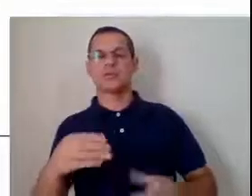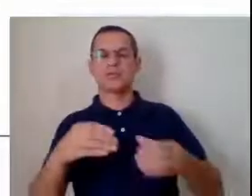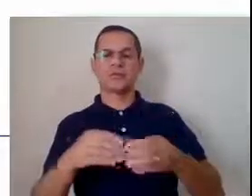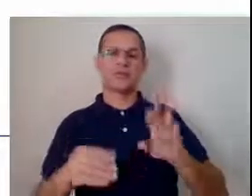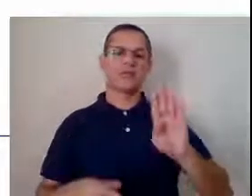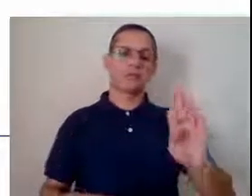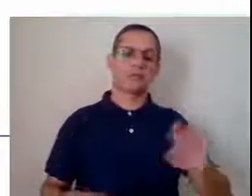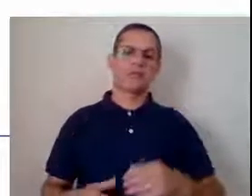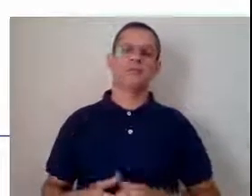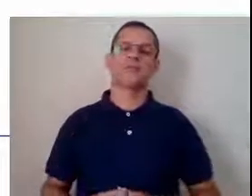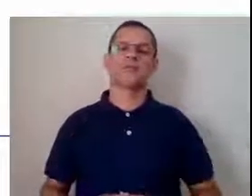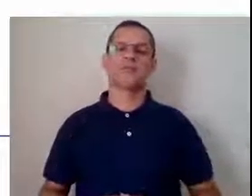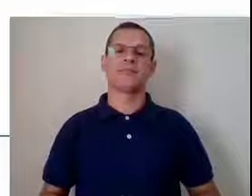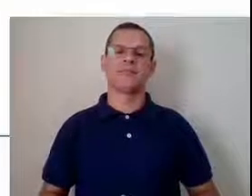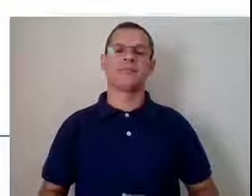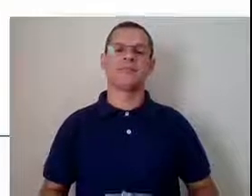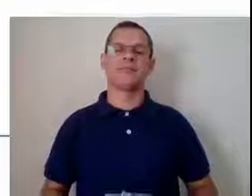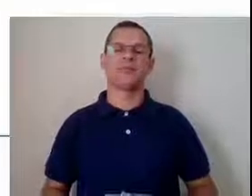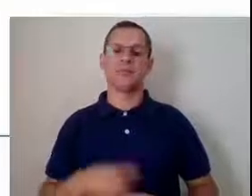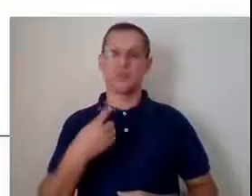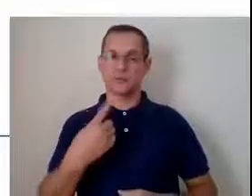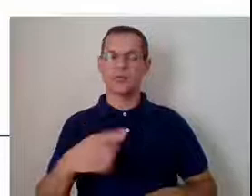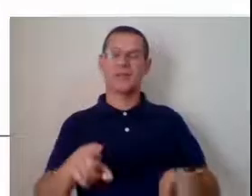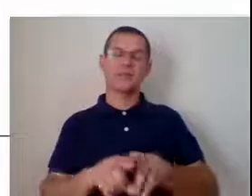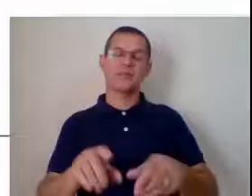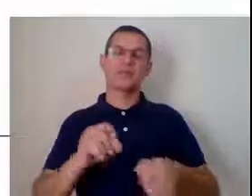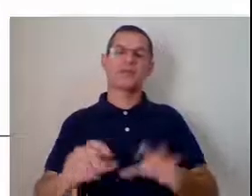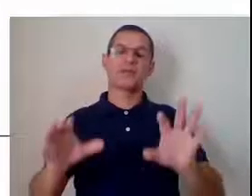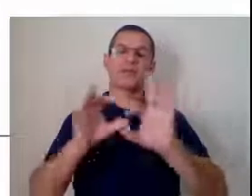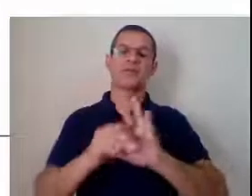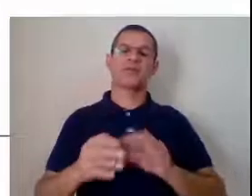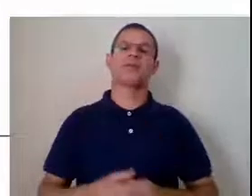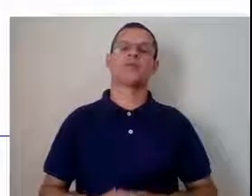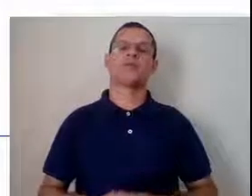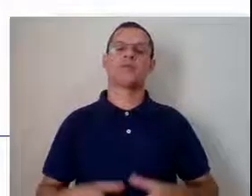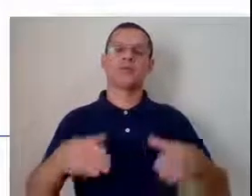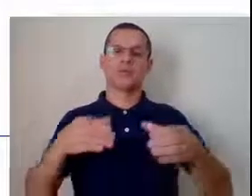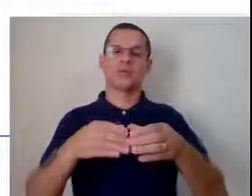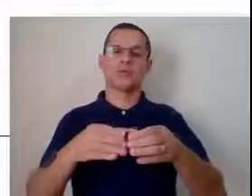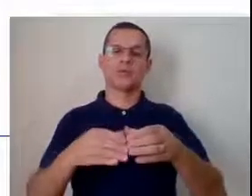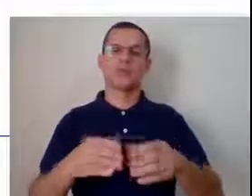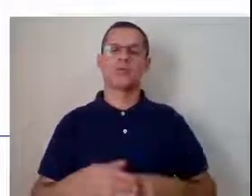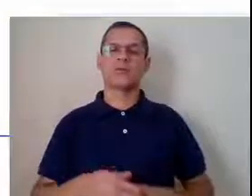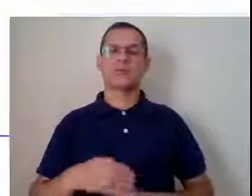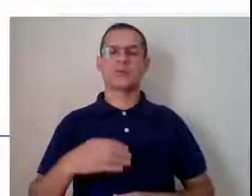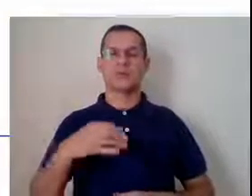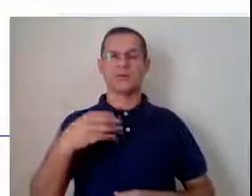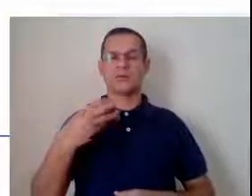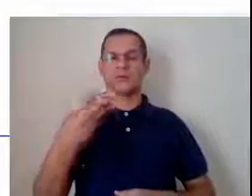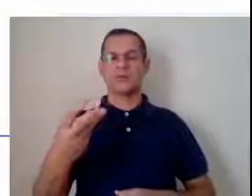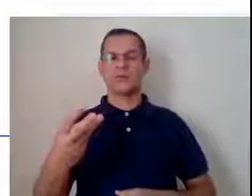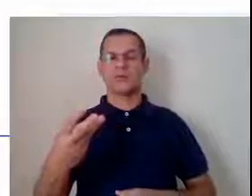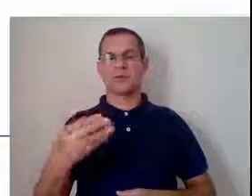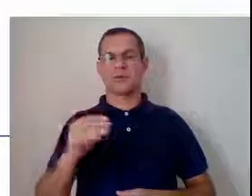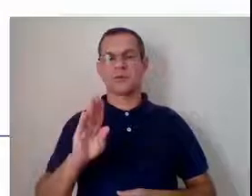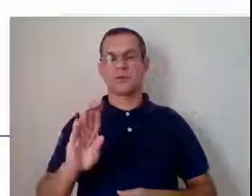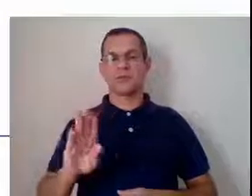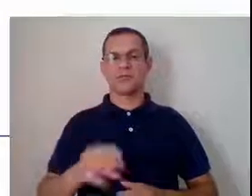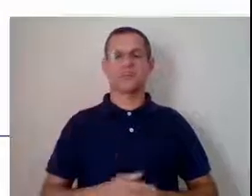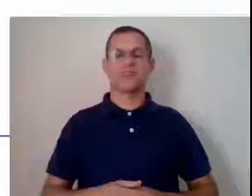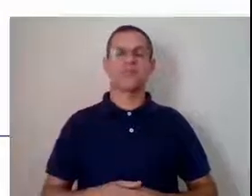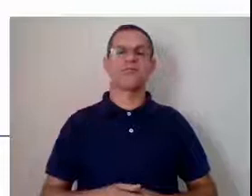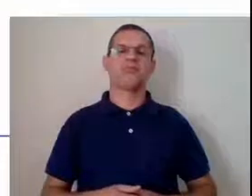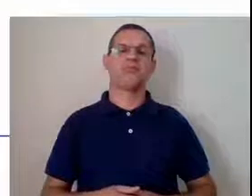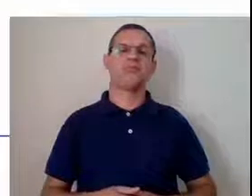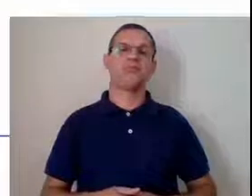conjunto B. Tá? O 1 também faz uma relação com o conjunto 3 de B. Tá?